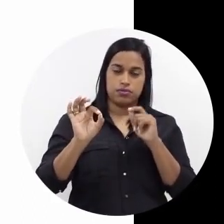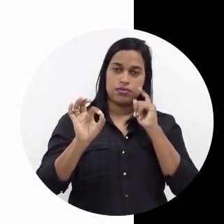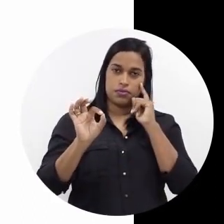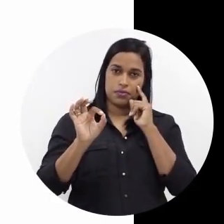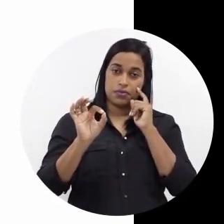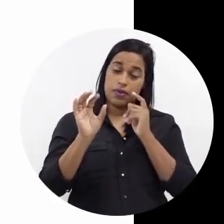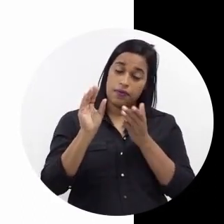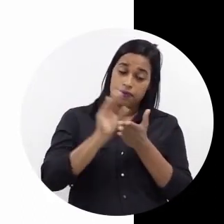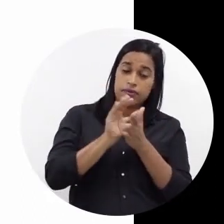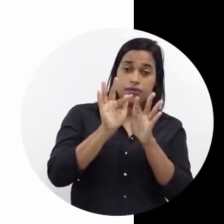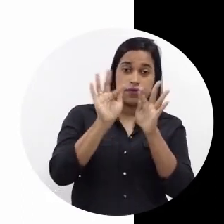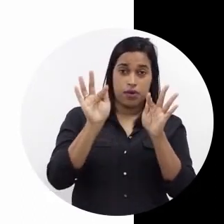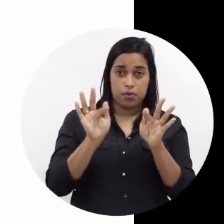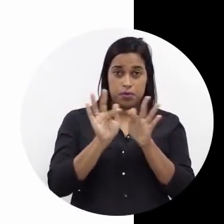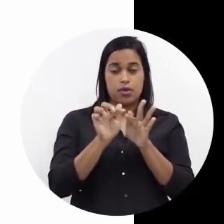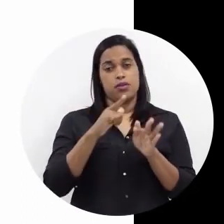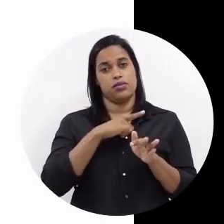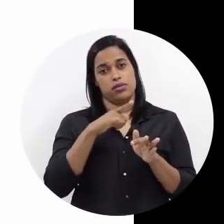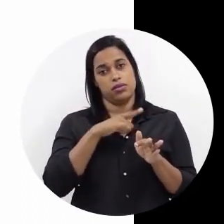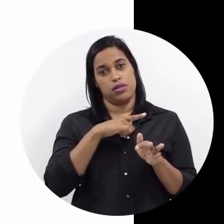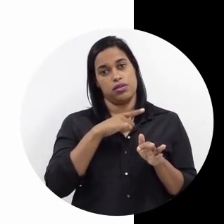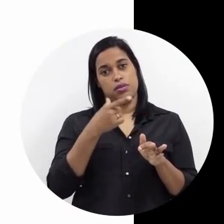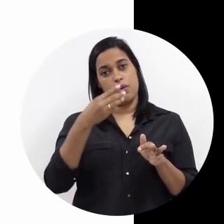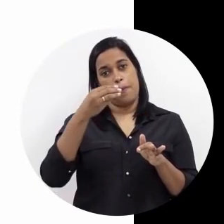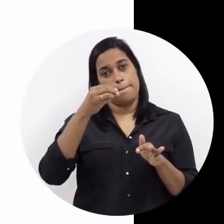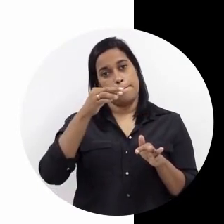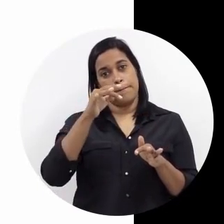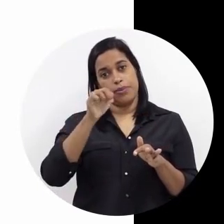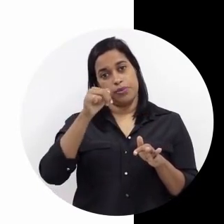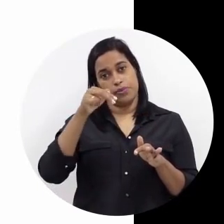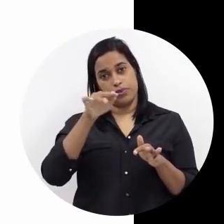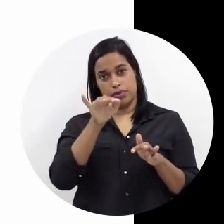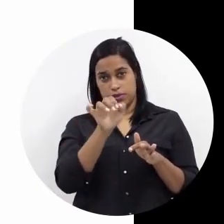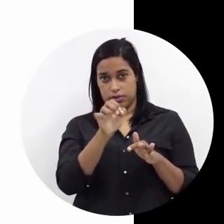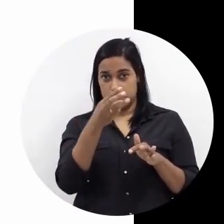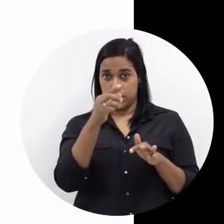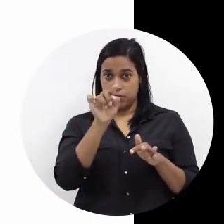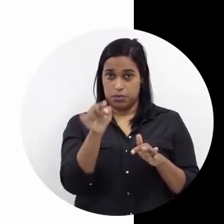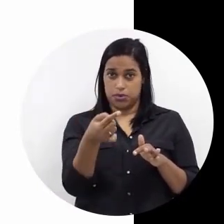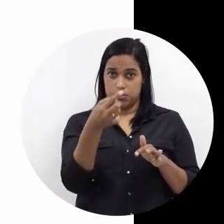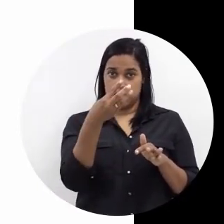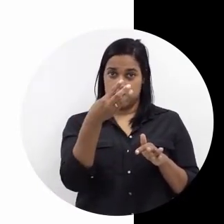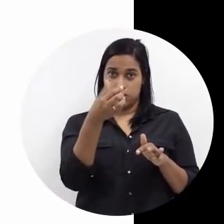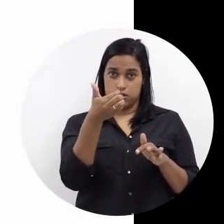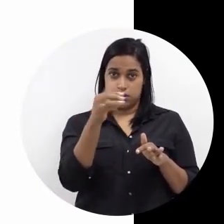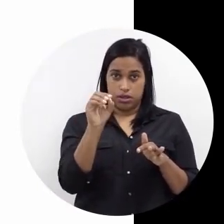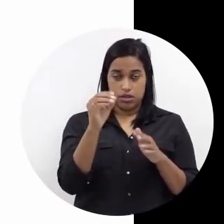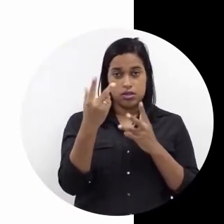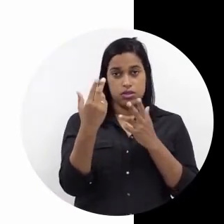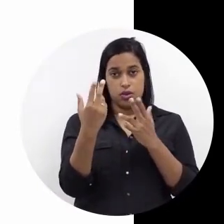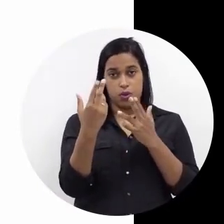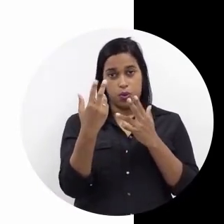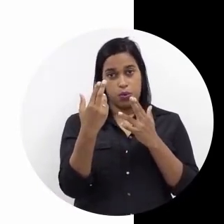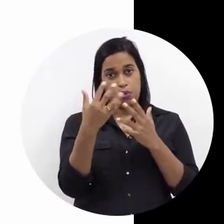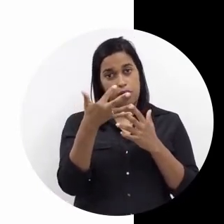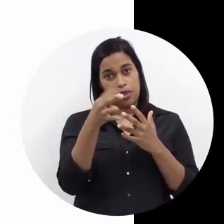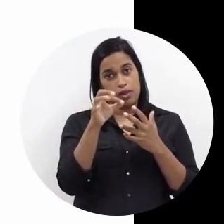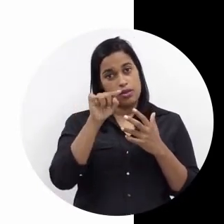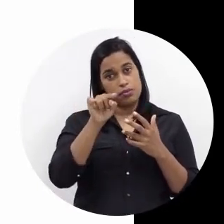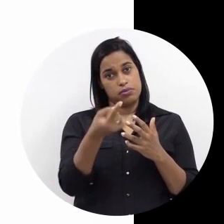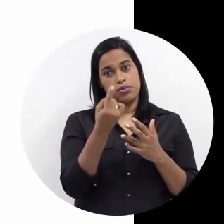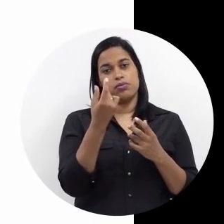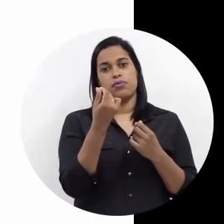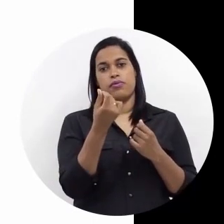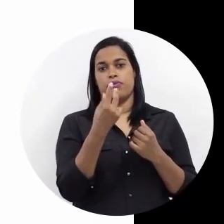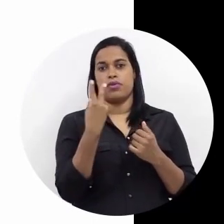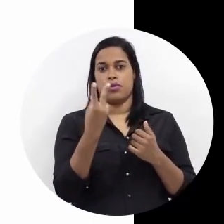Aplicando a fórmula, nós teremos montante R$.310,00, igual a R$ 10.000,00, que é o valor do capital.